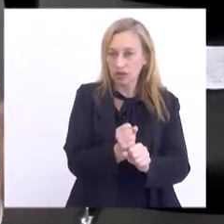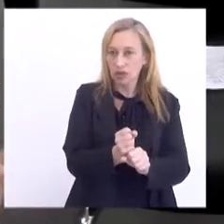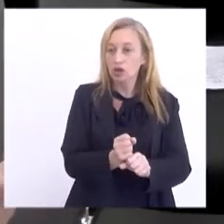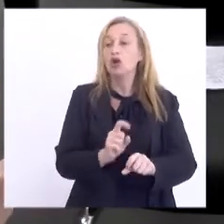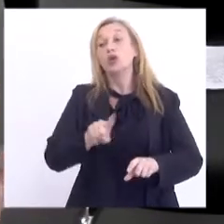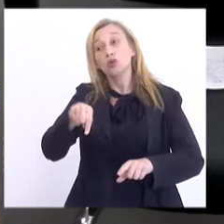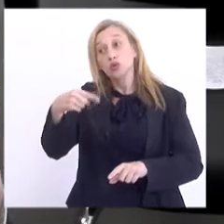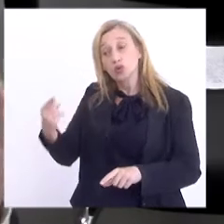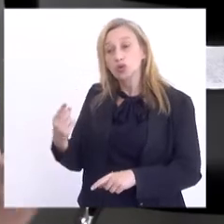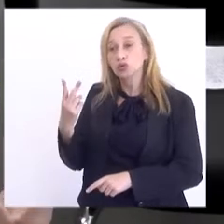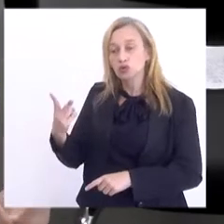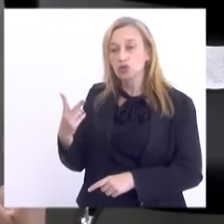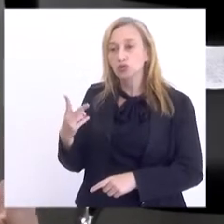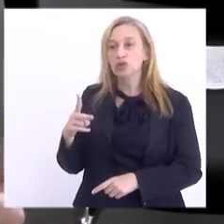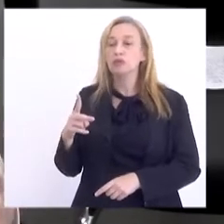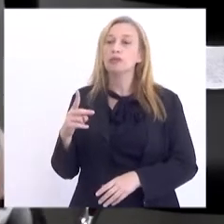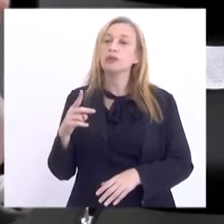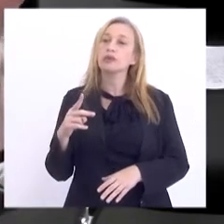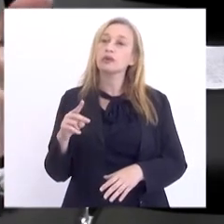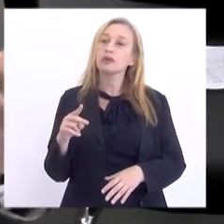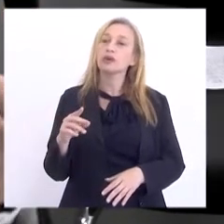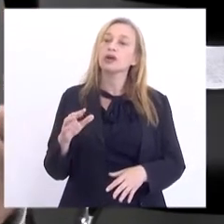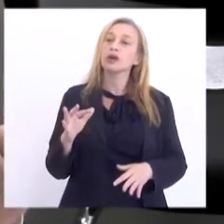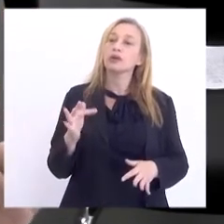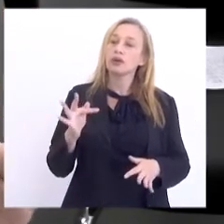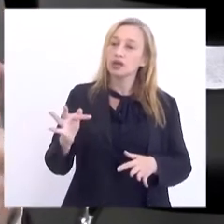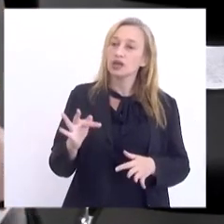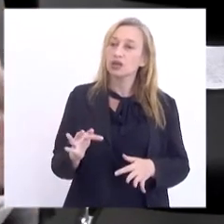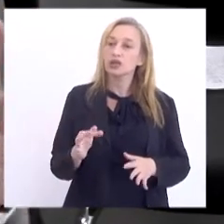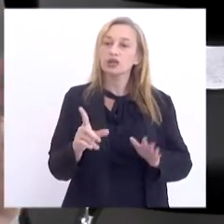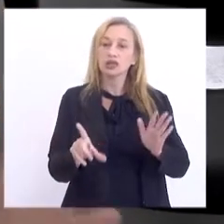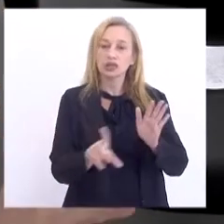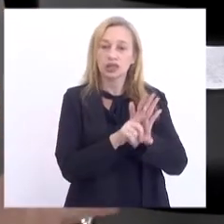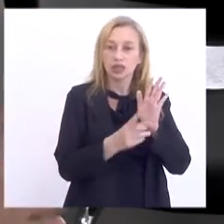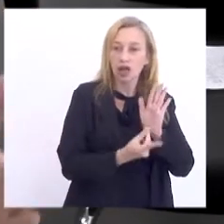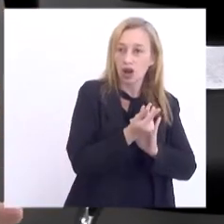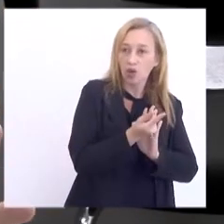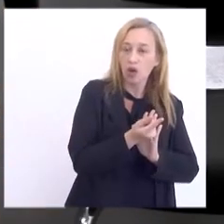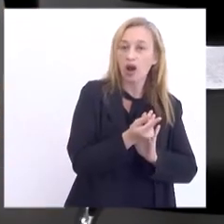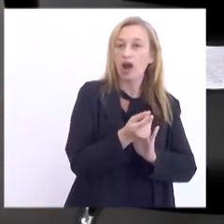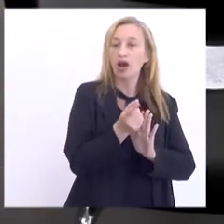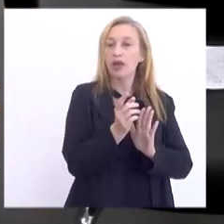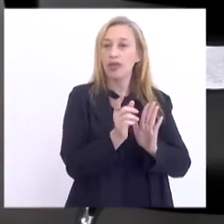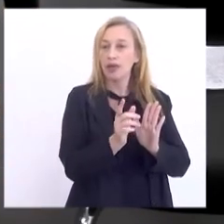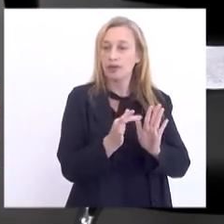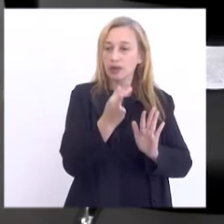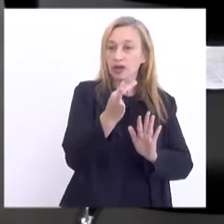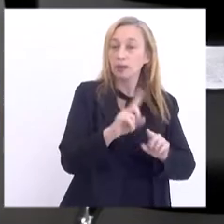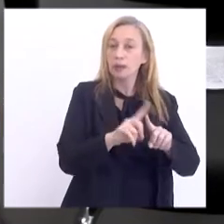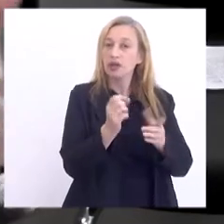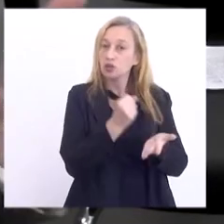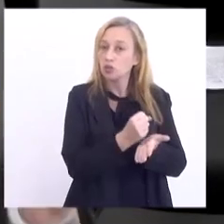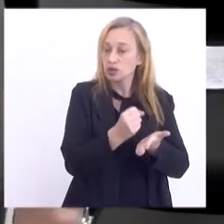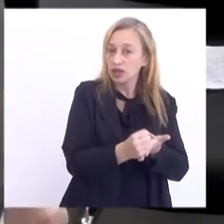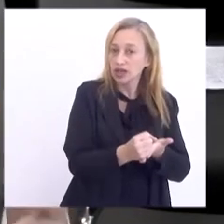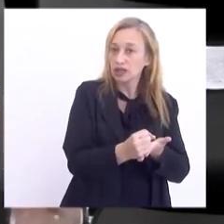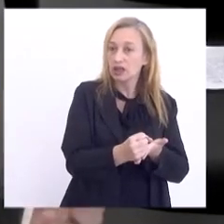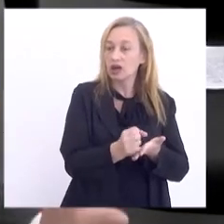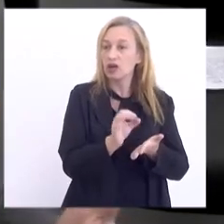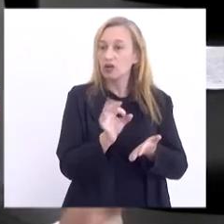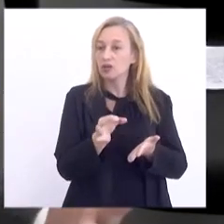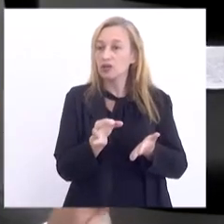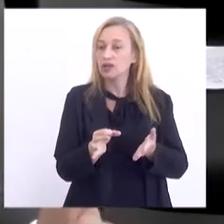os outros dois são previsões tanto que tá na lua é previsão só que por se tratar de um contrato uma previsão